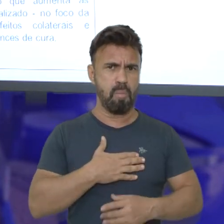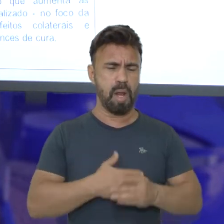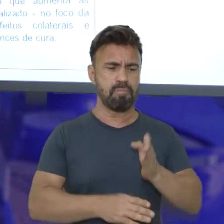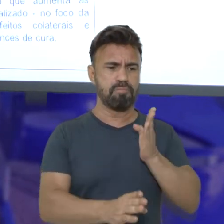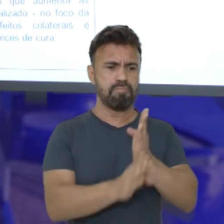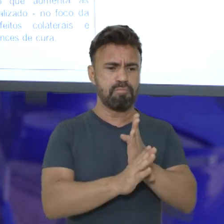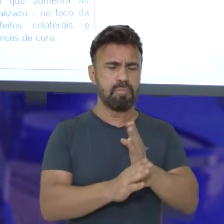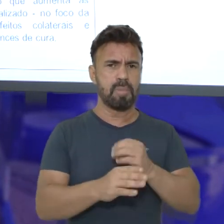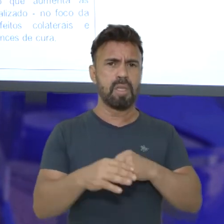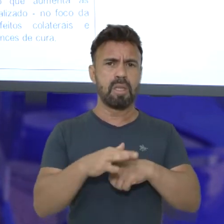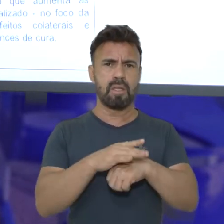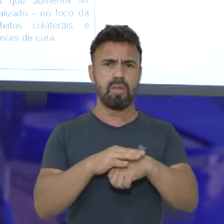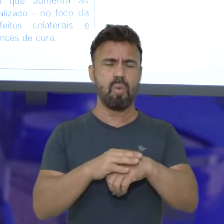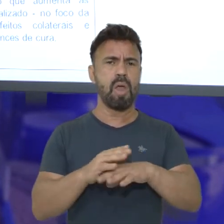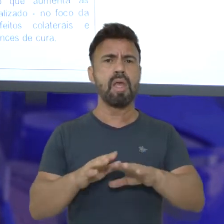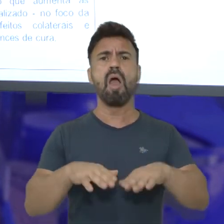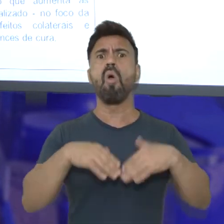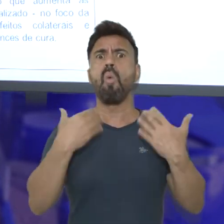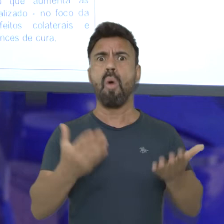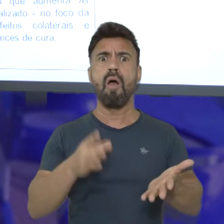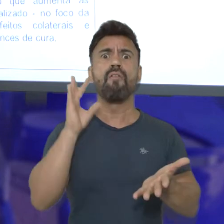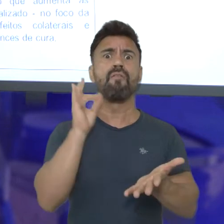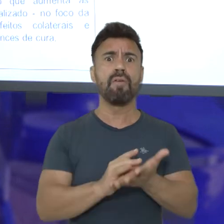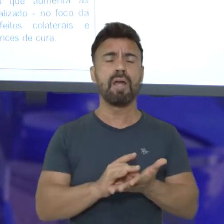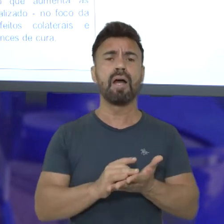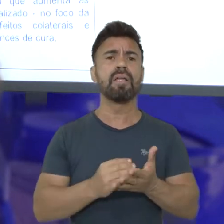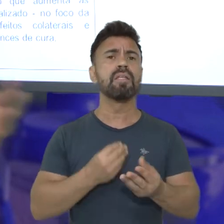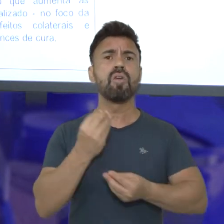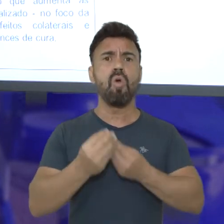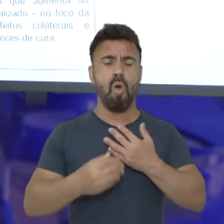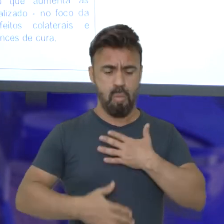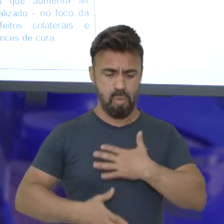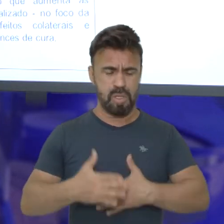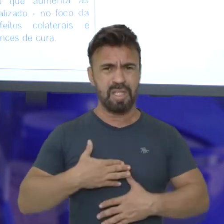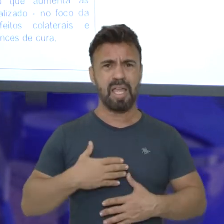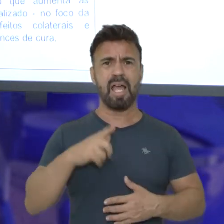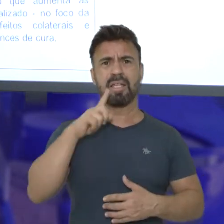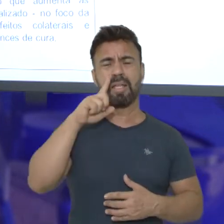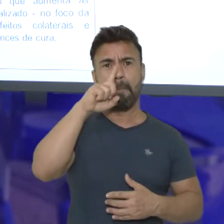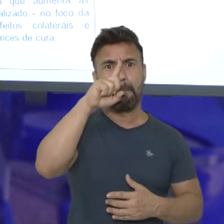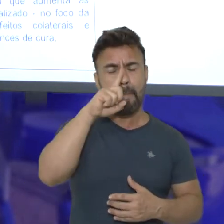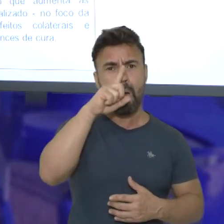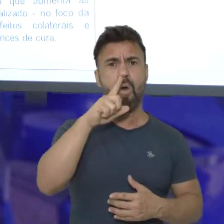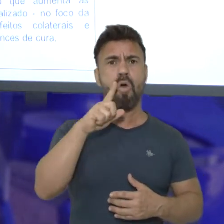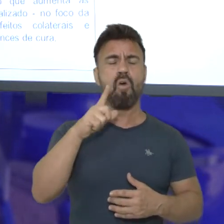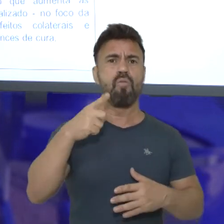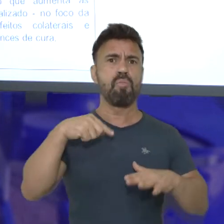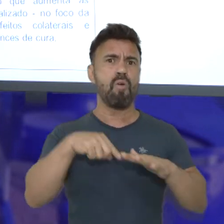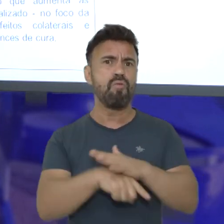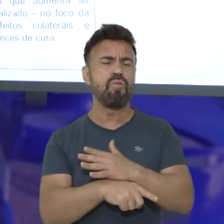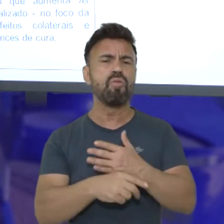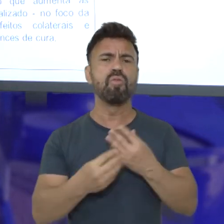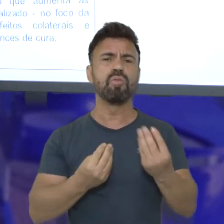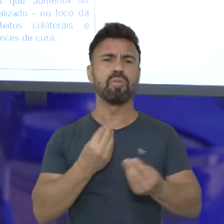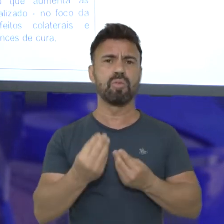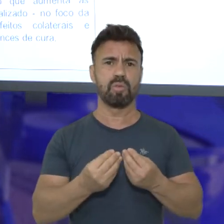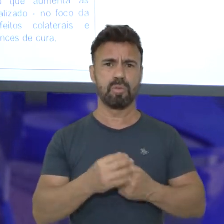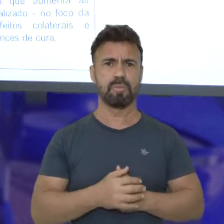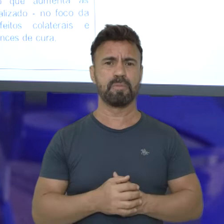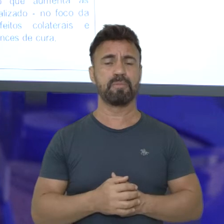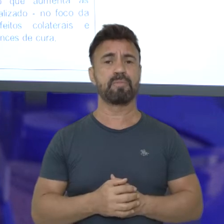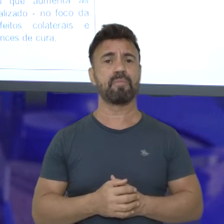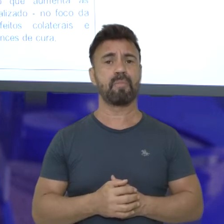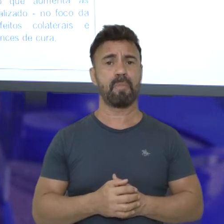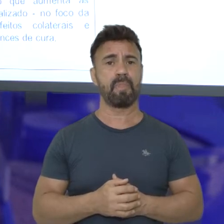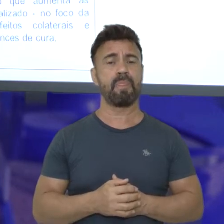ver qual é como está o estágio da doença, como é que está ali o estado daquele órgão. Então, veja